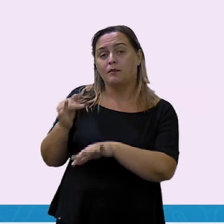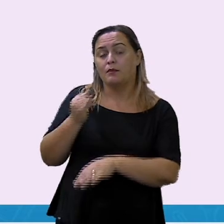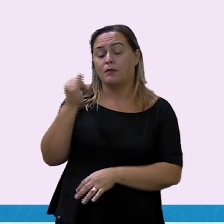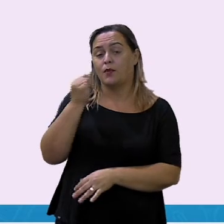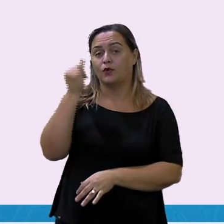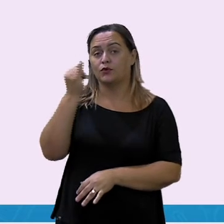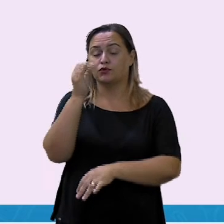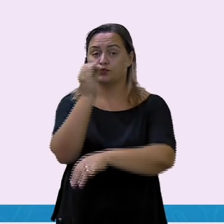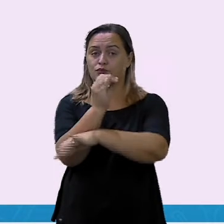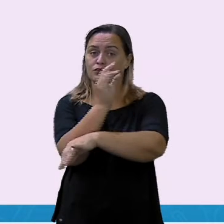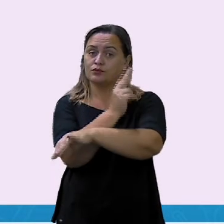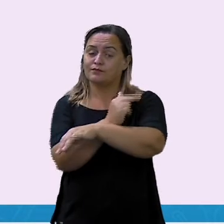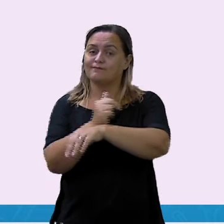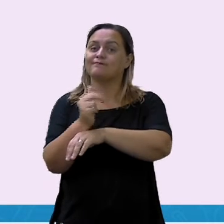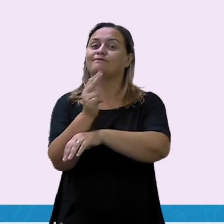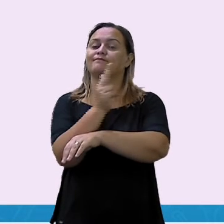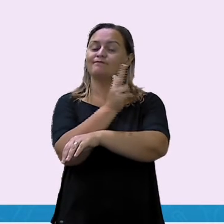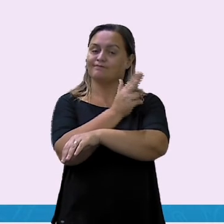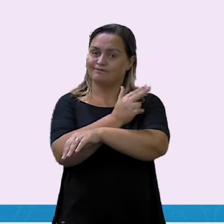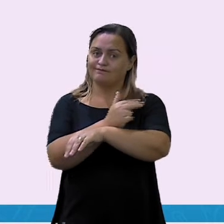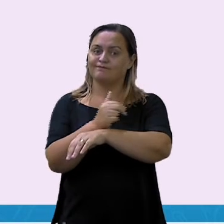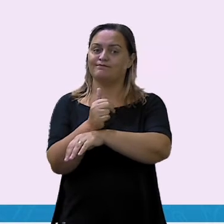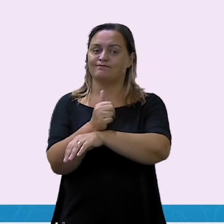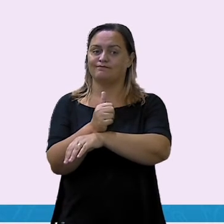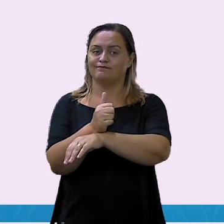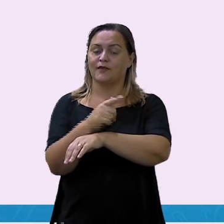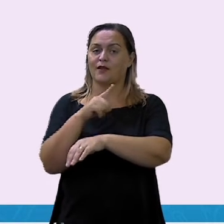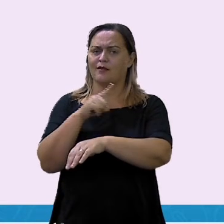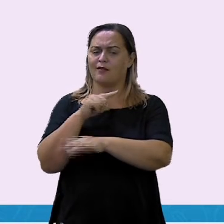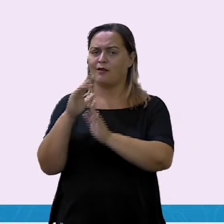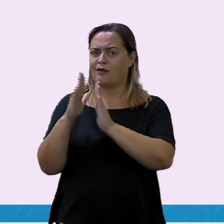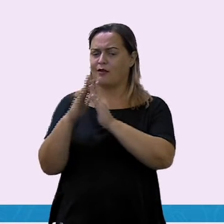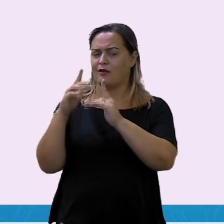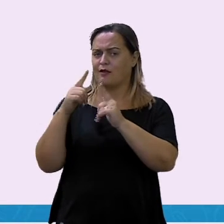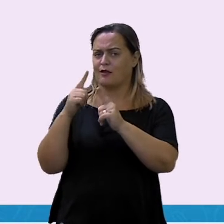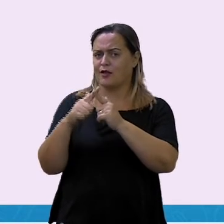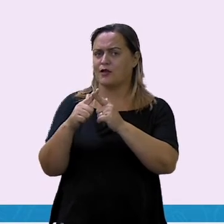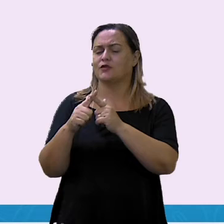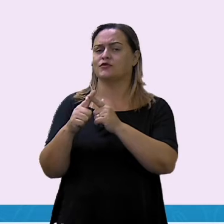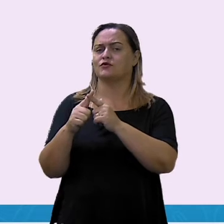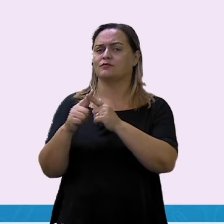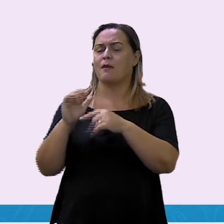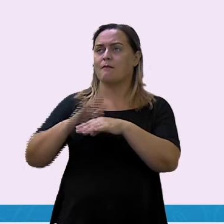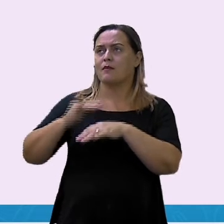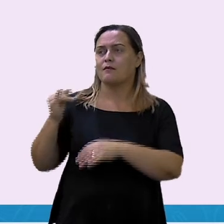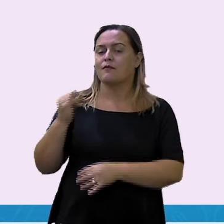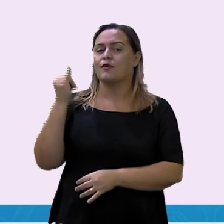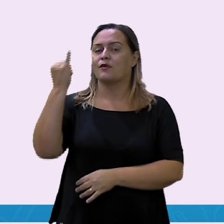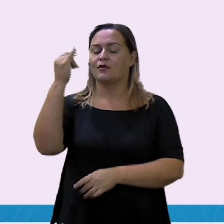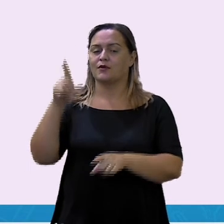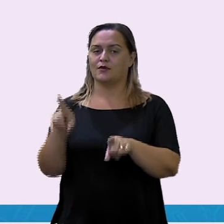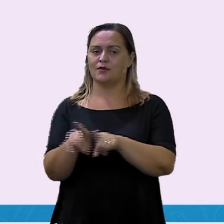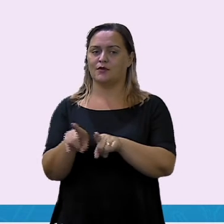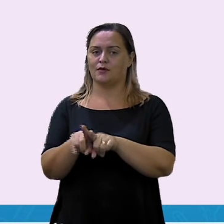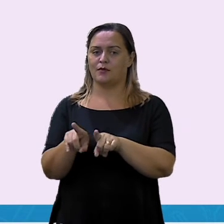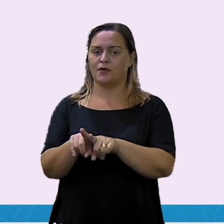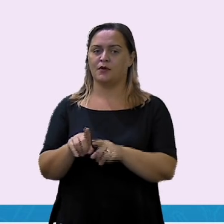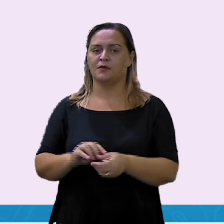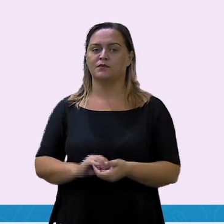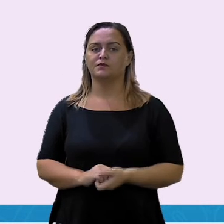dentro do projeto do complexo arquitetônico, essa igreja é considerada a mais importante do complexo.